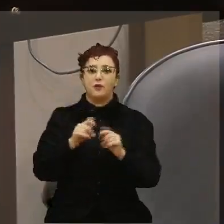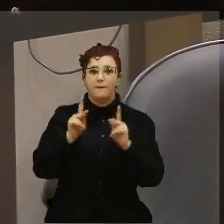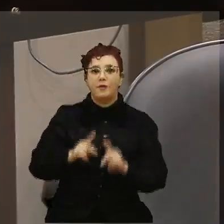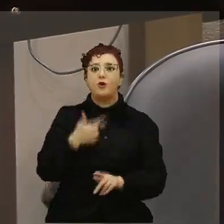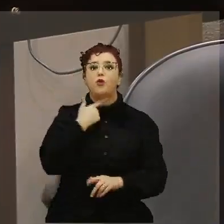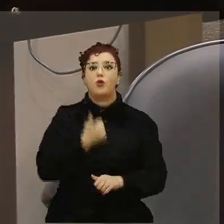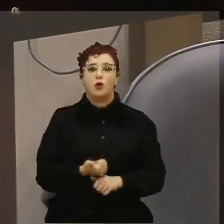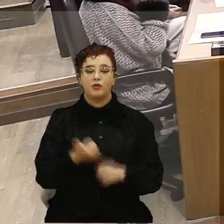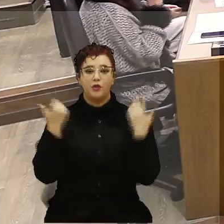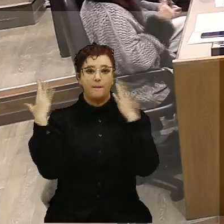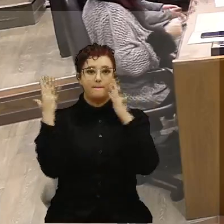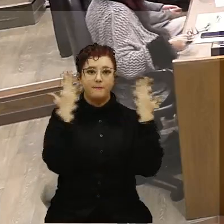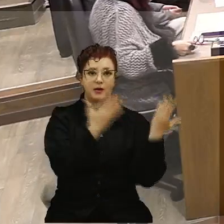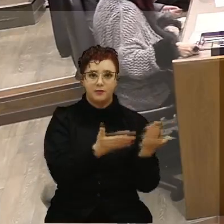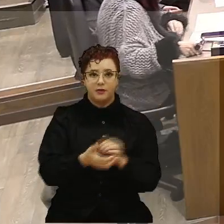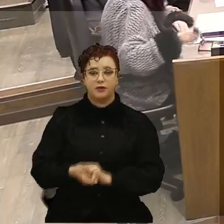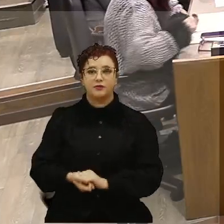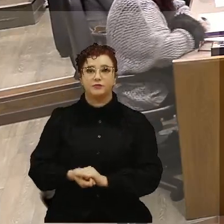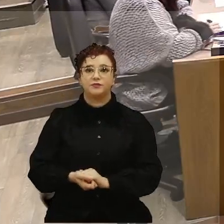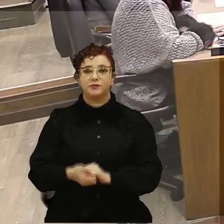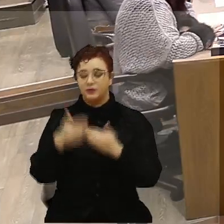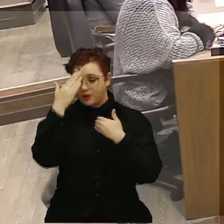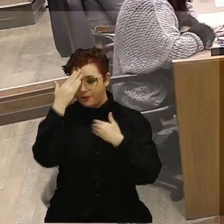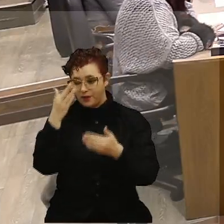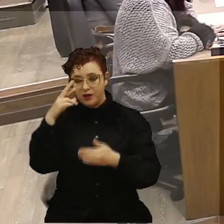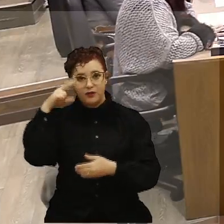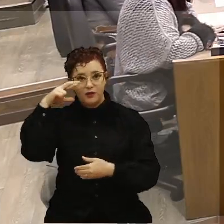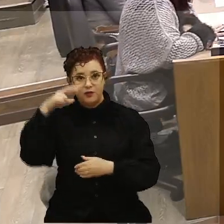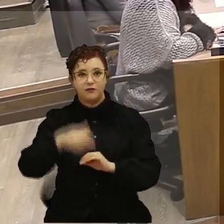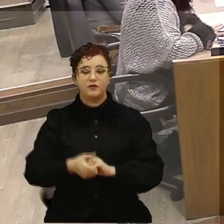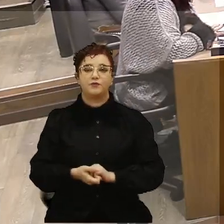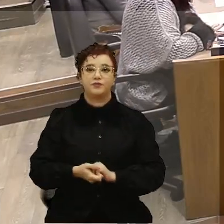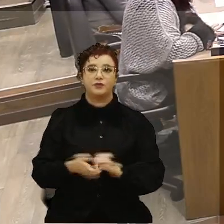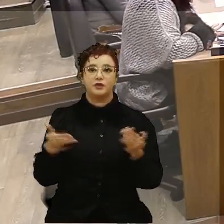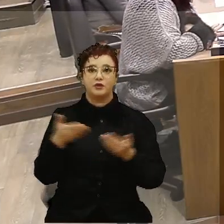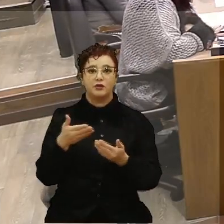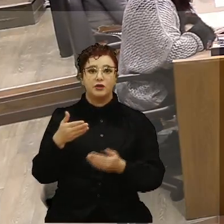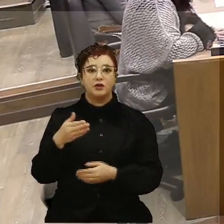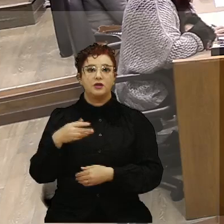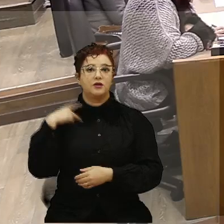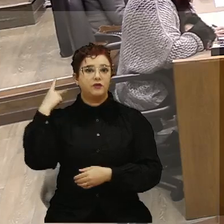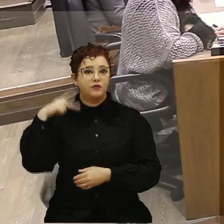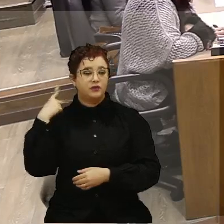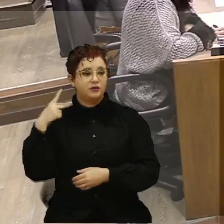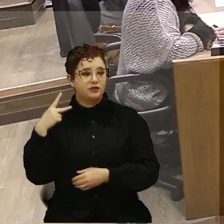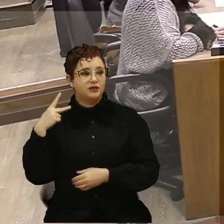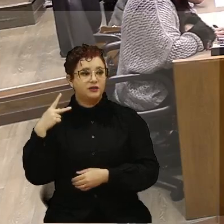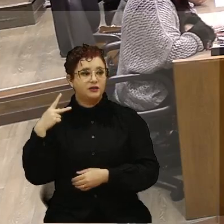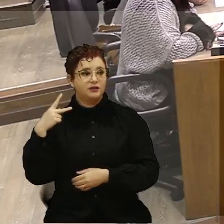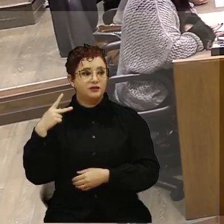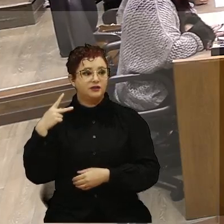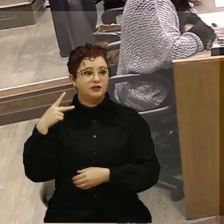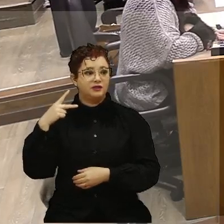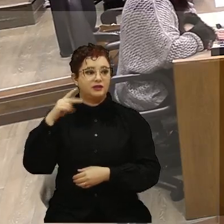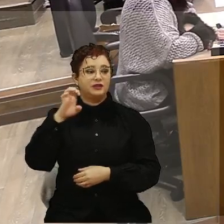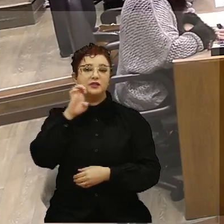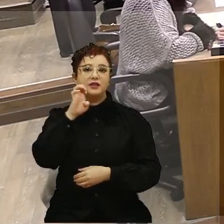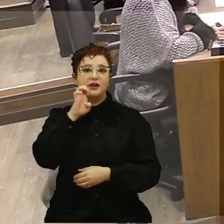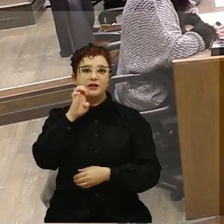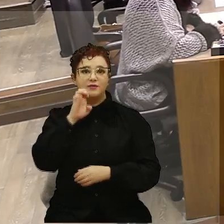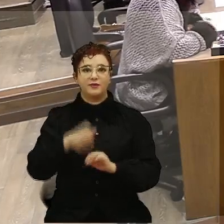vocês. Obrigada, vereador Rafael Bado. Com a palavra, a vereadora Estela Balardim. Peço a palavra.